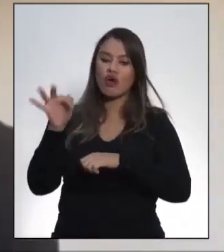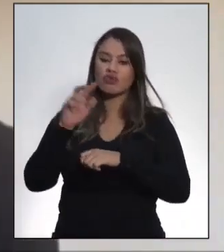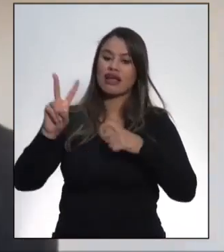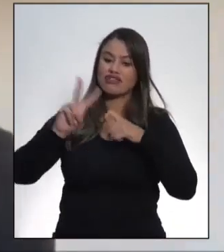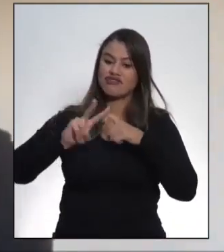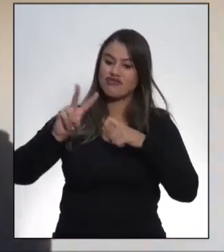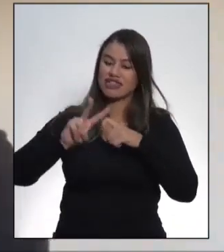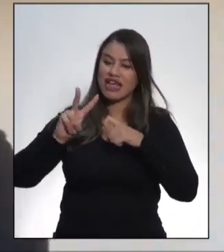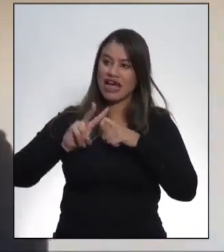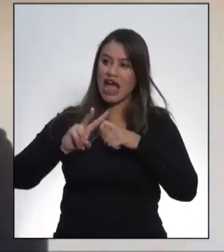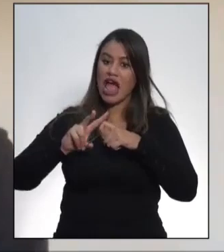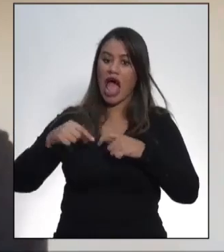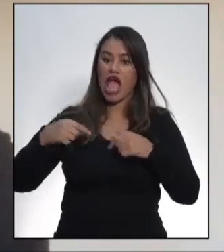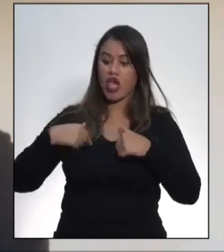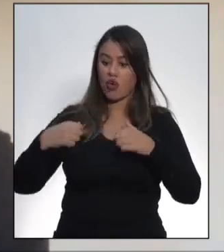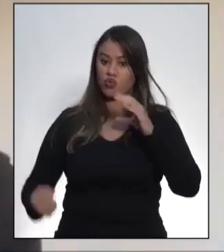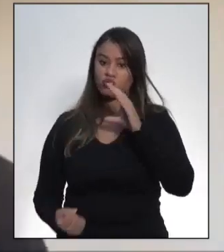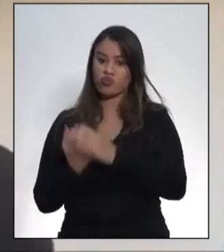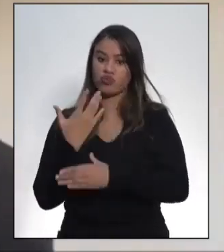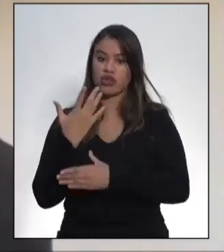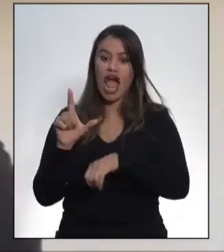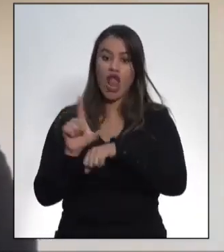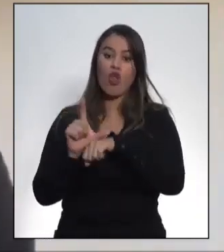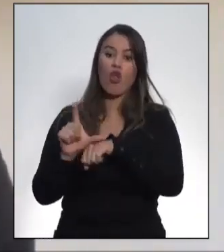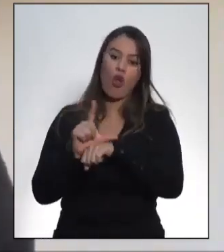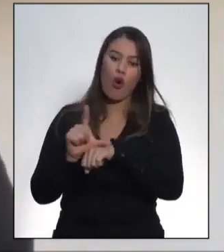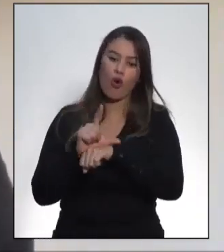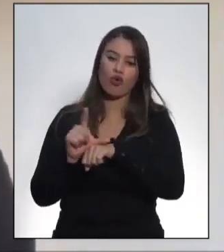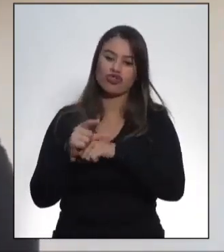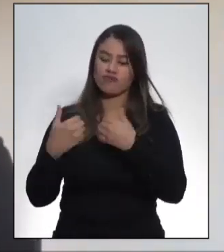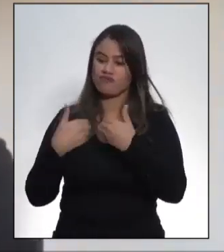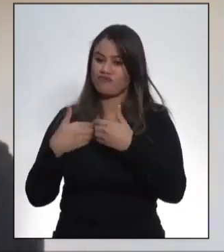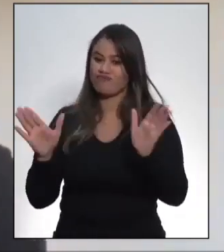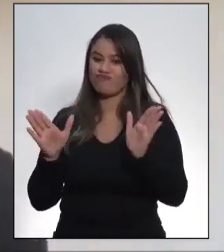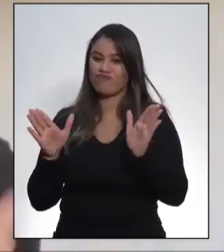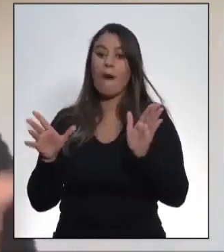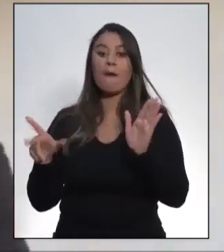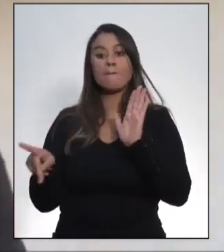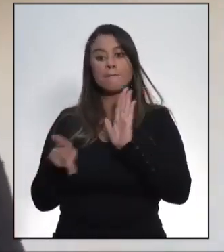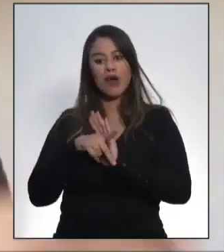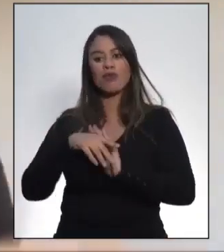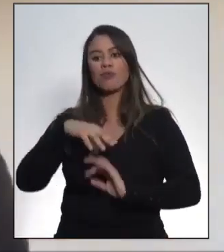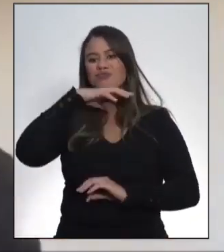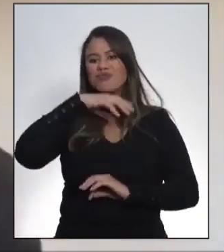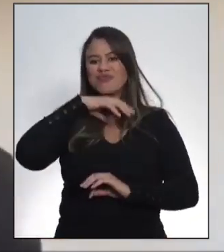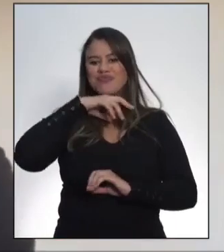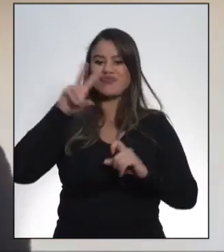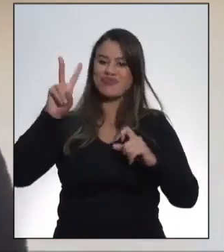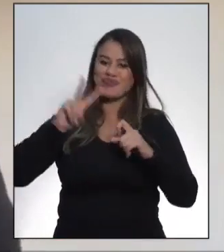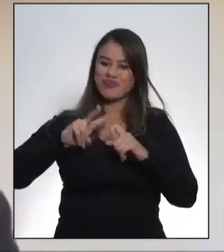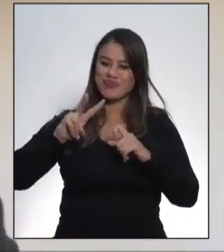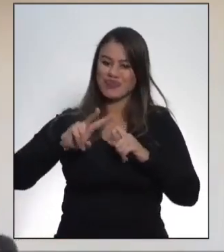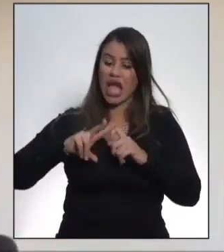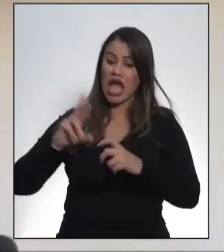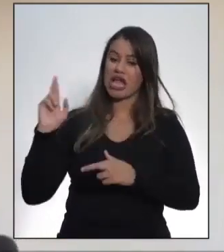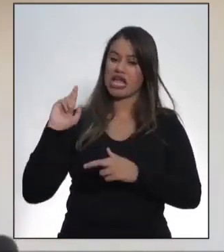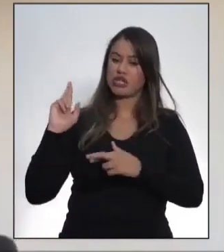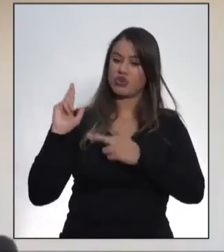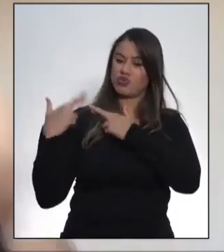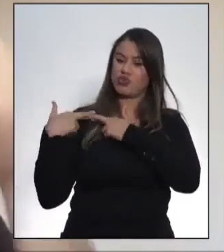da clínica de veterinária, ser a dona daquela pet shop. E aí, nem tudo que eu mencionei você vai aprender